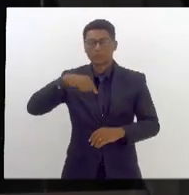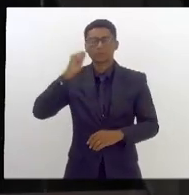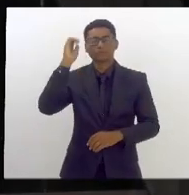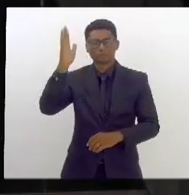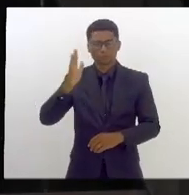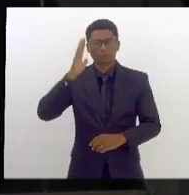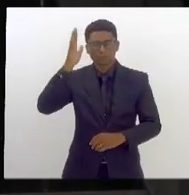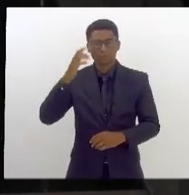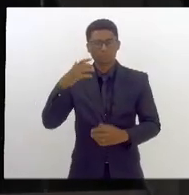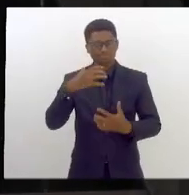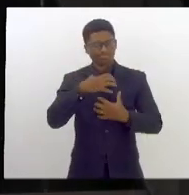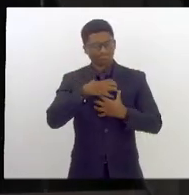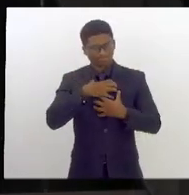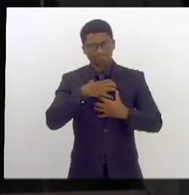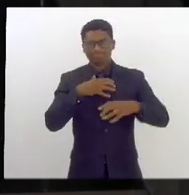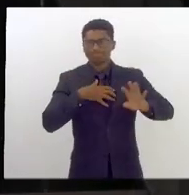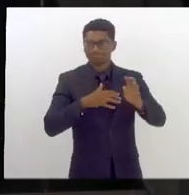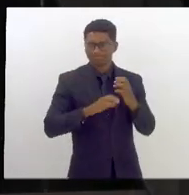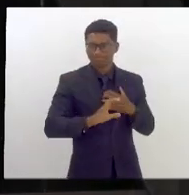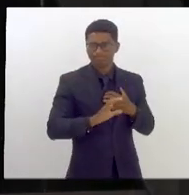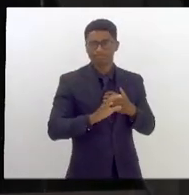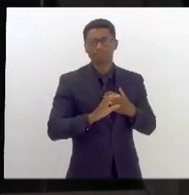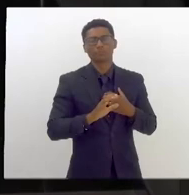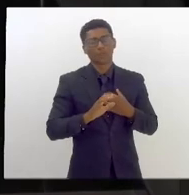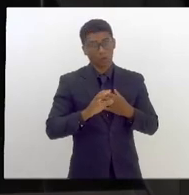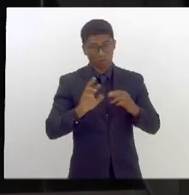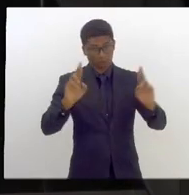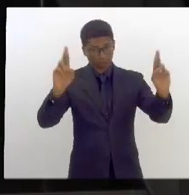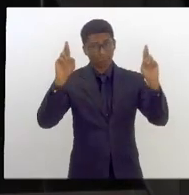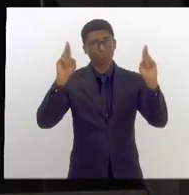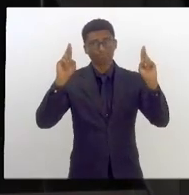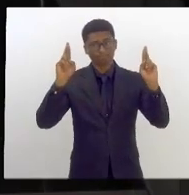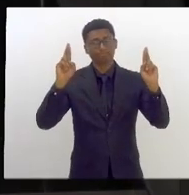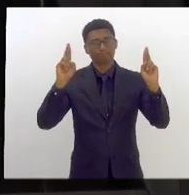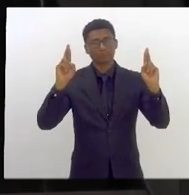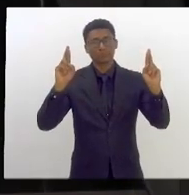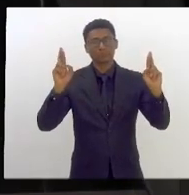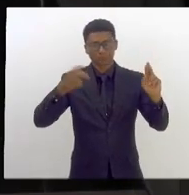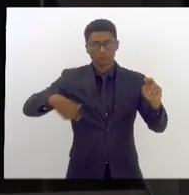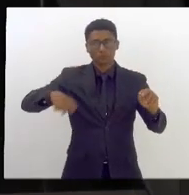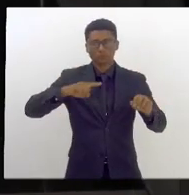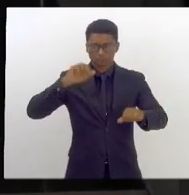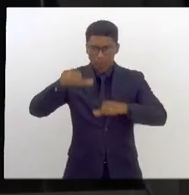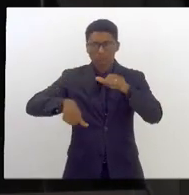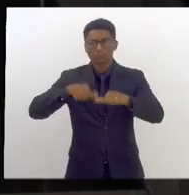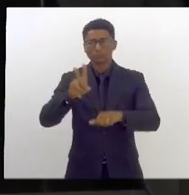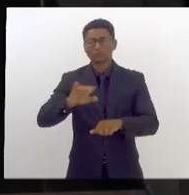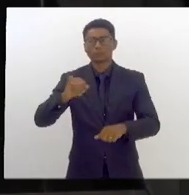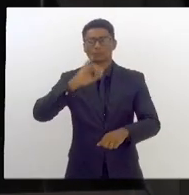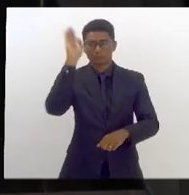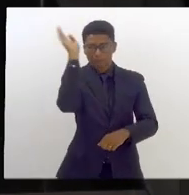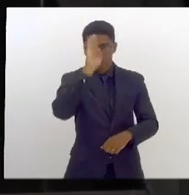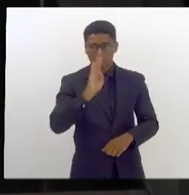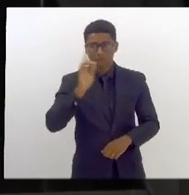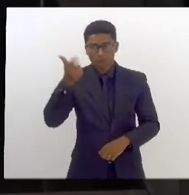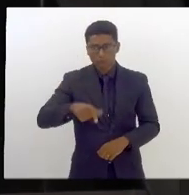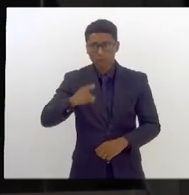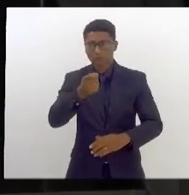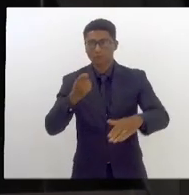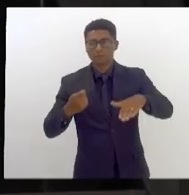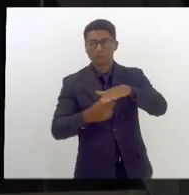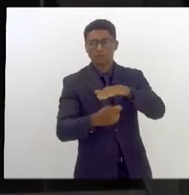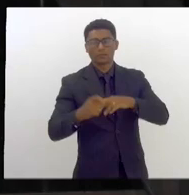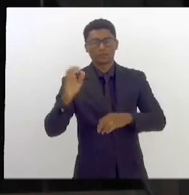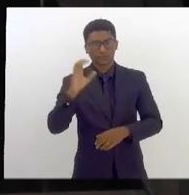manifestação missionalizar e dizer que a esperança nós vamos virar essa página e o Brasil voltará a investir em ciência